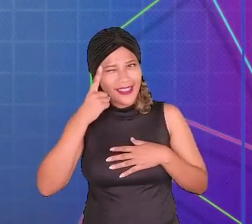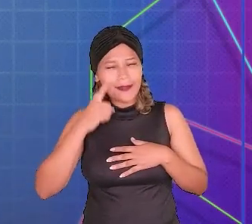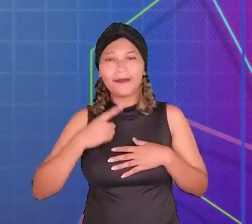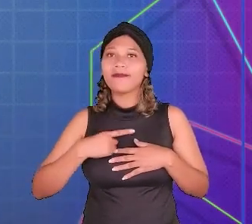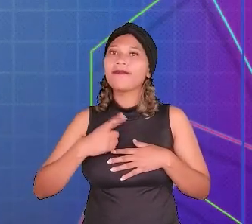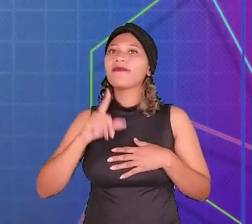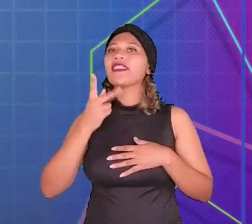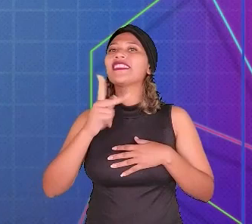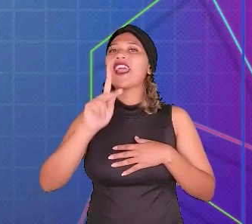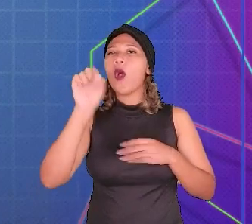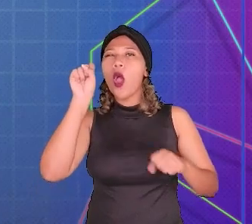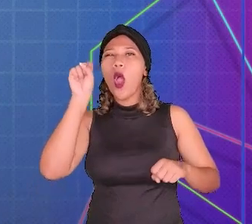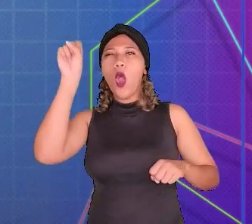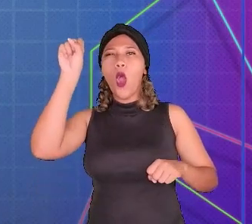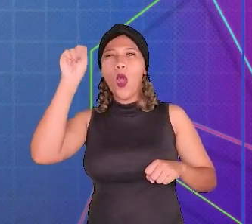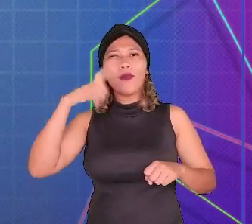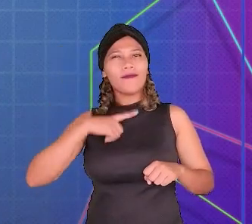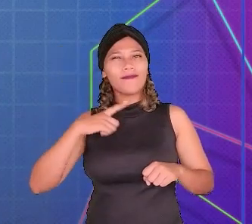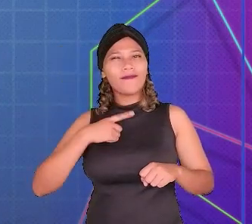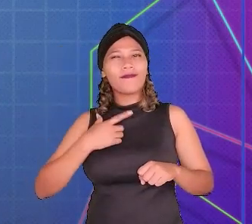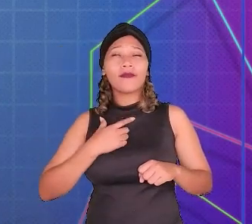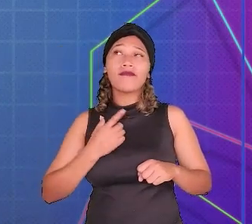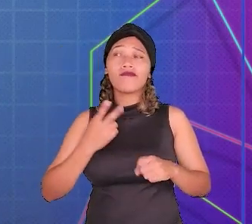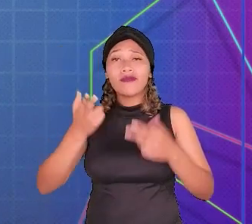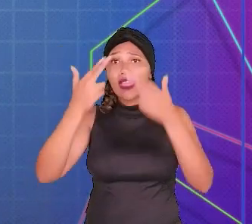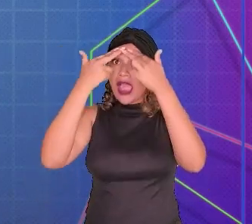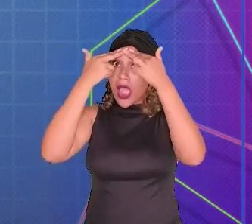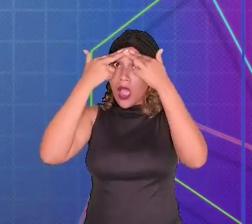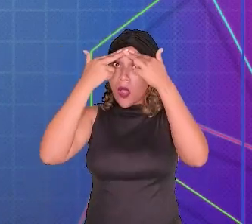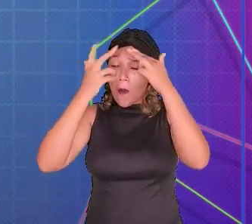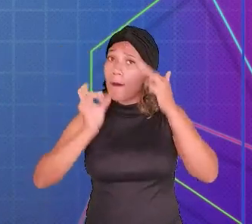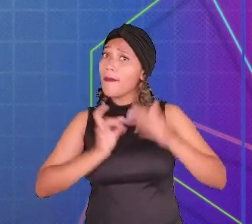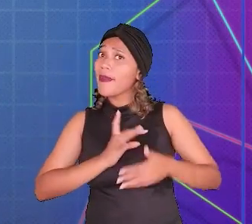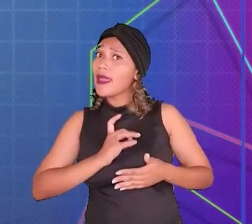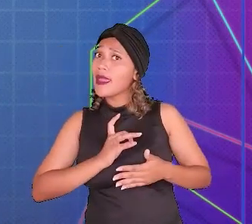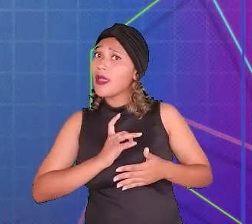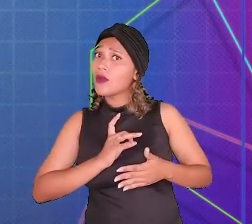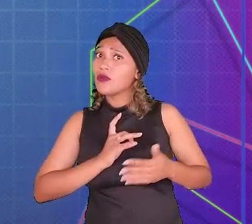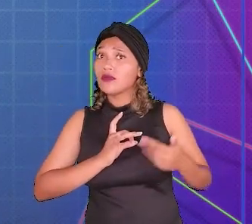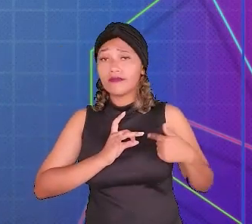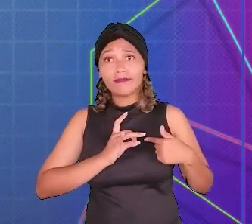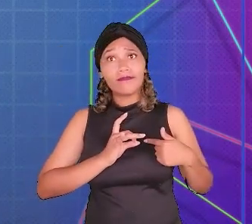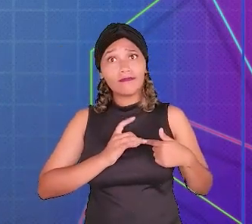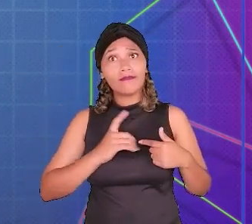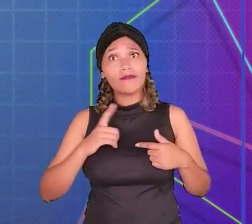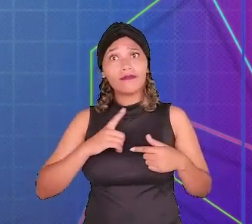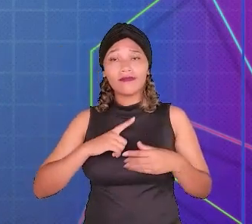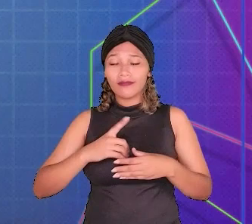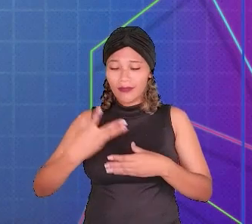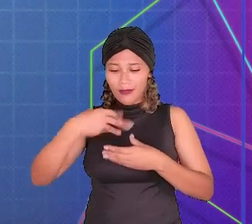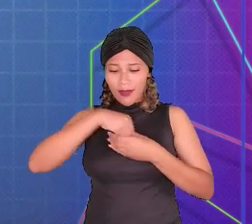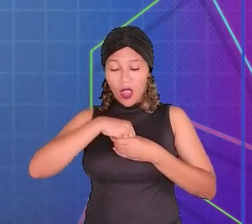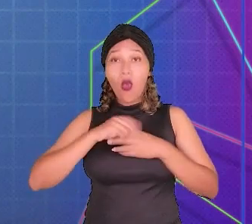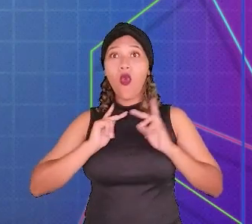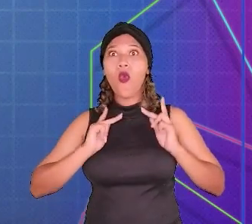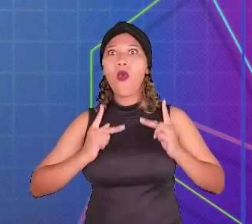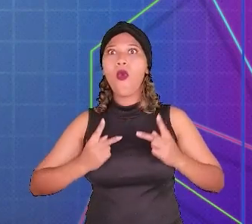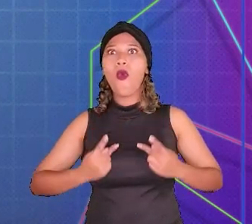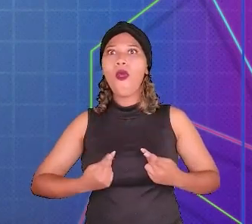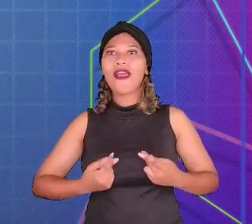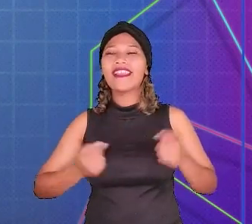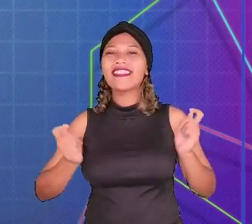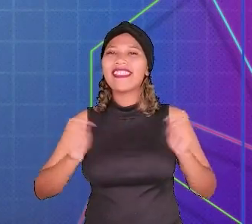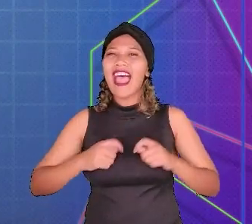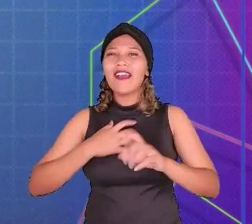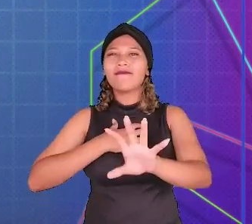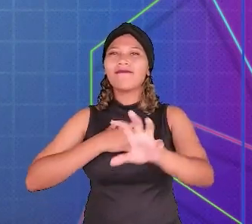só, certamente o seu herói favorito deve ter um trauma ou um medo. Esse tipo de coisa deixa os personagens mais humanos e